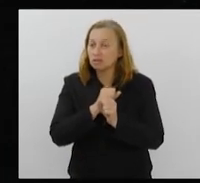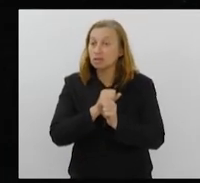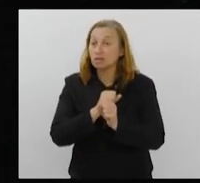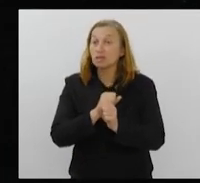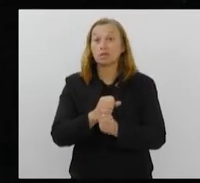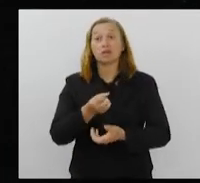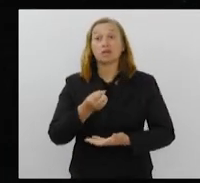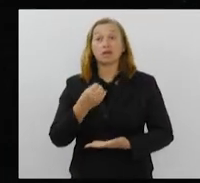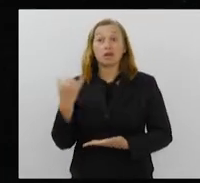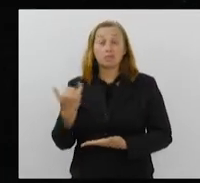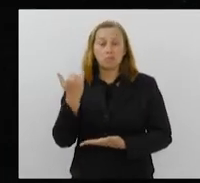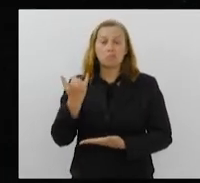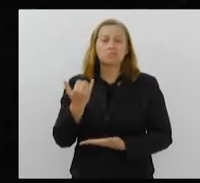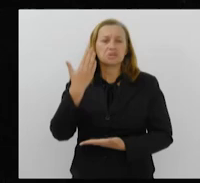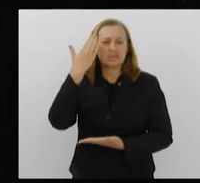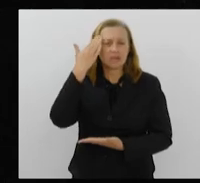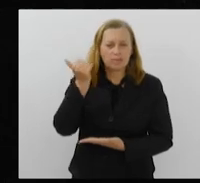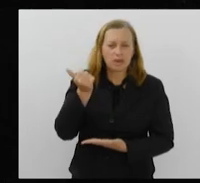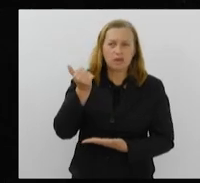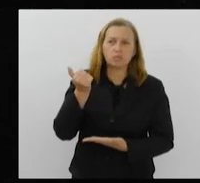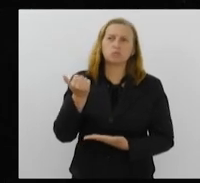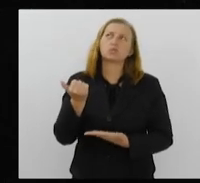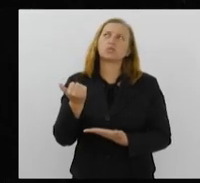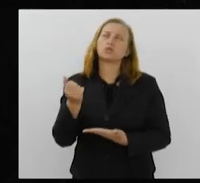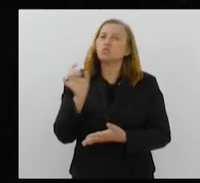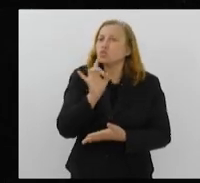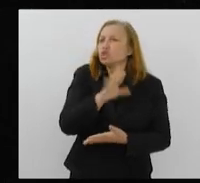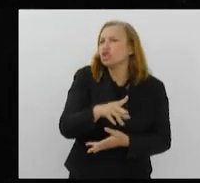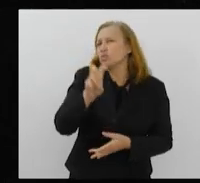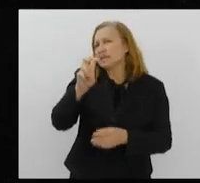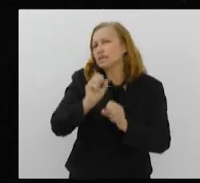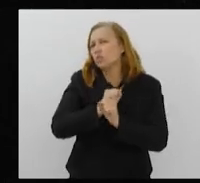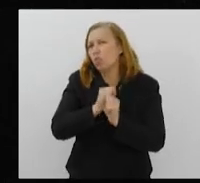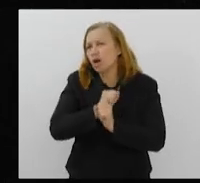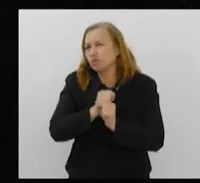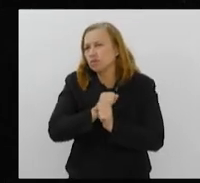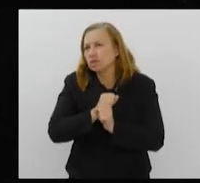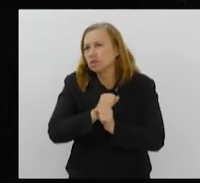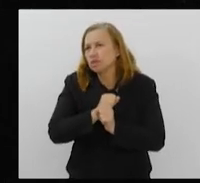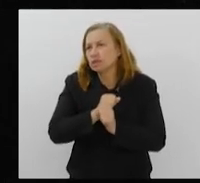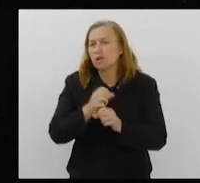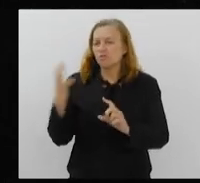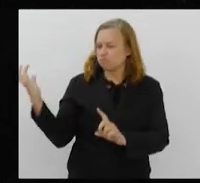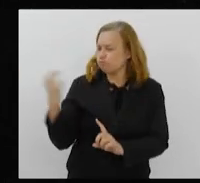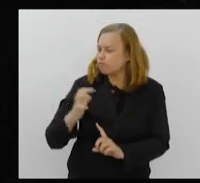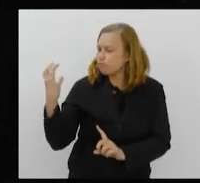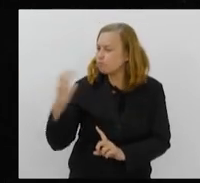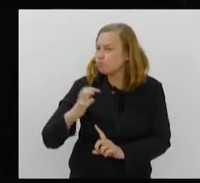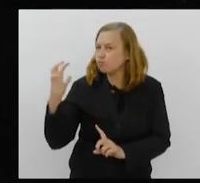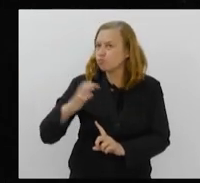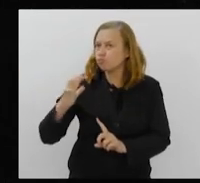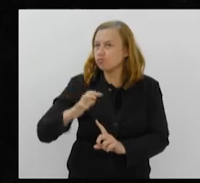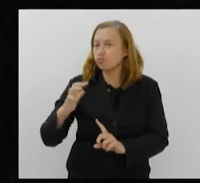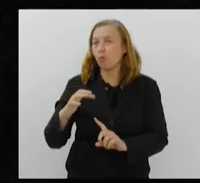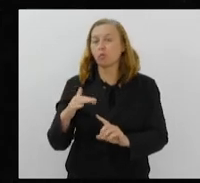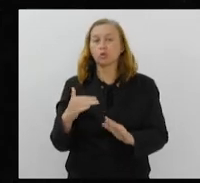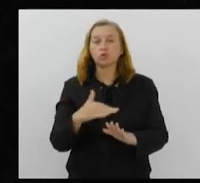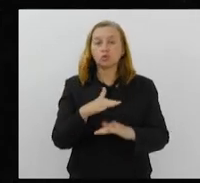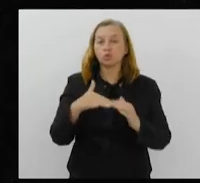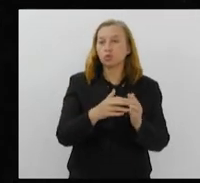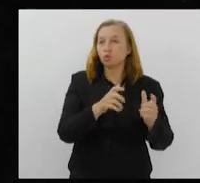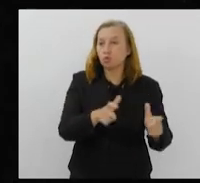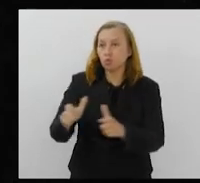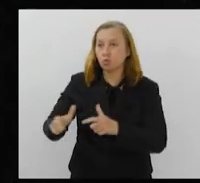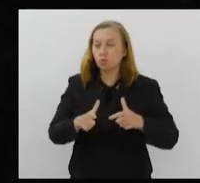que enfrentamos, pelo menos nos últimos 5 anos, pressões inflacionárias de toda a ordem, que